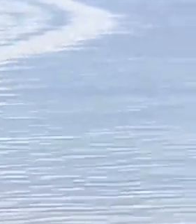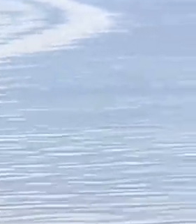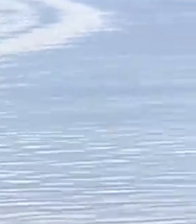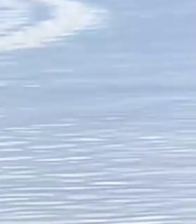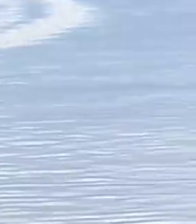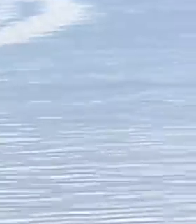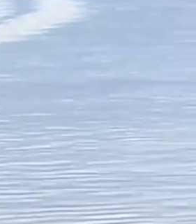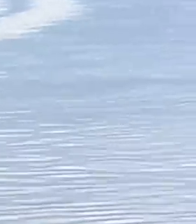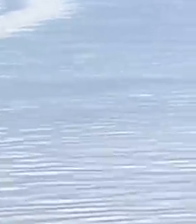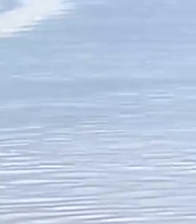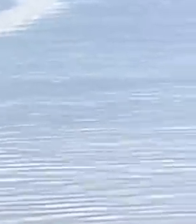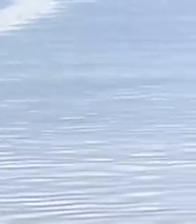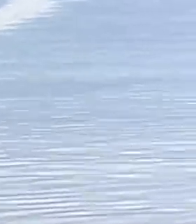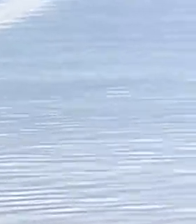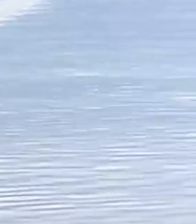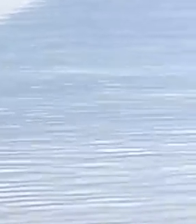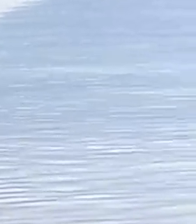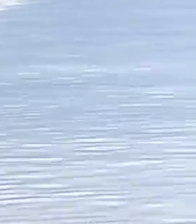Legenda